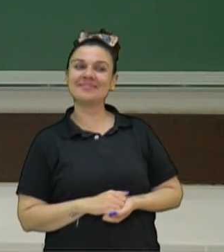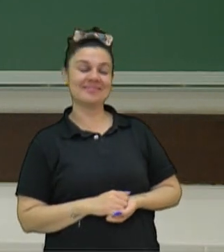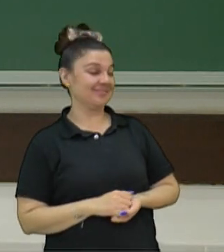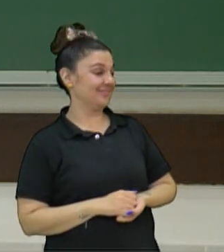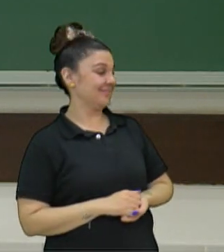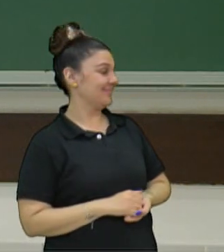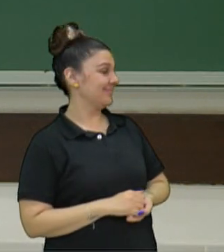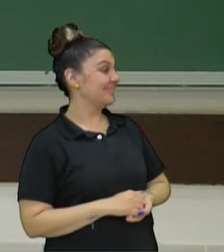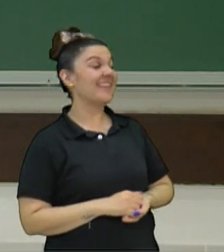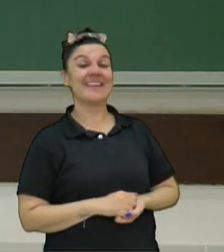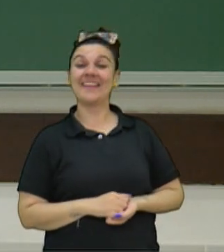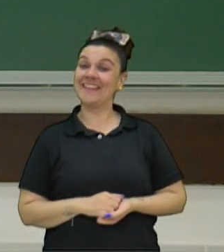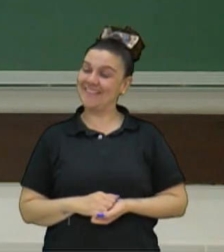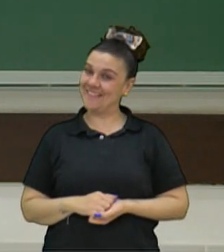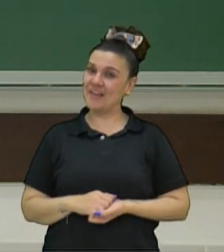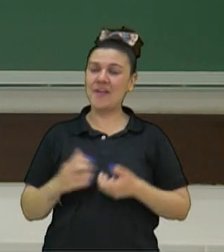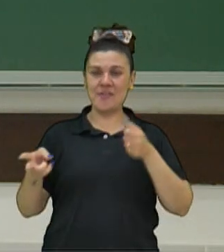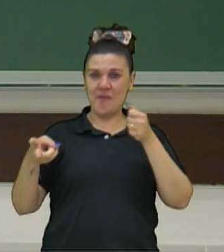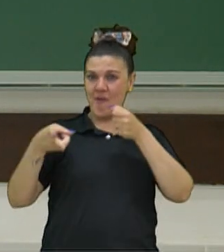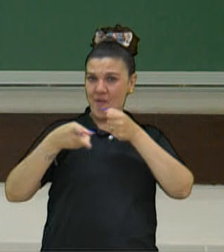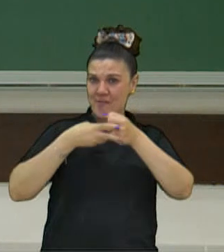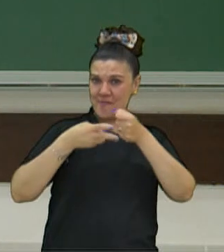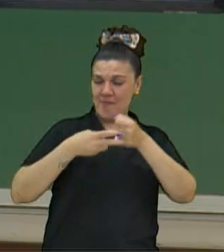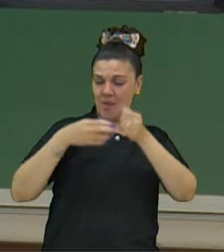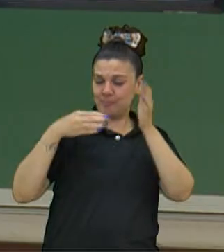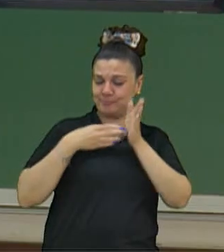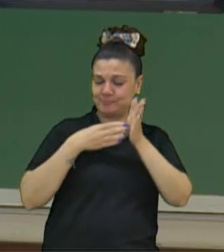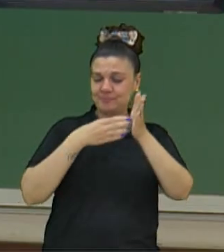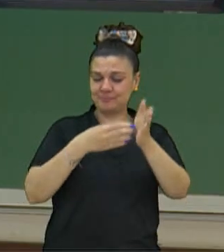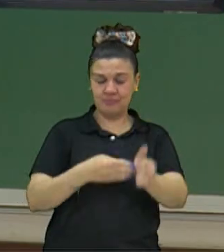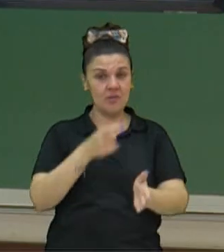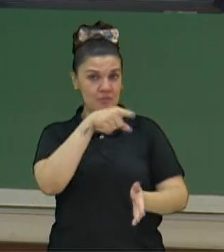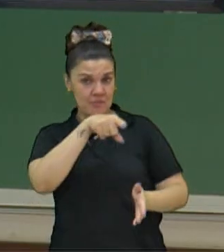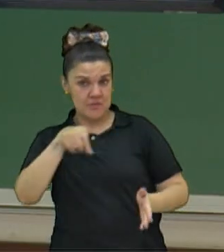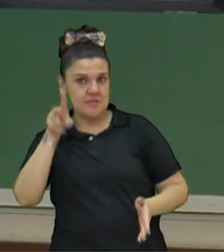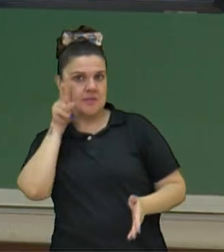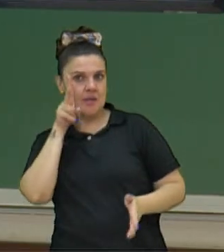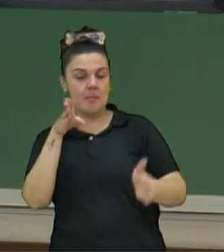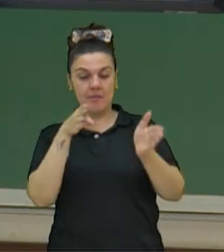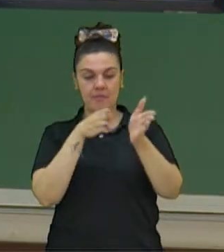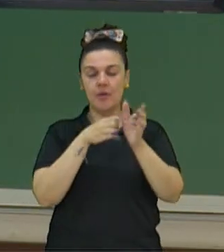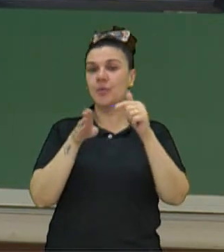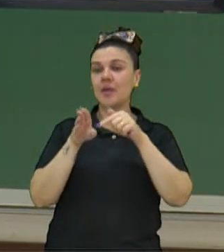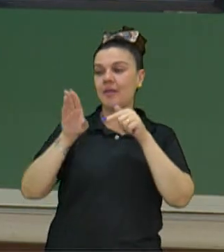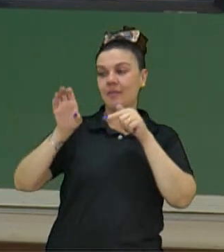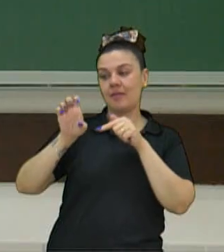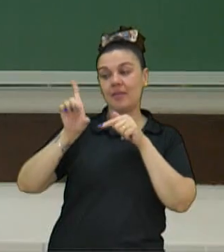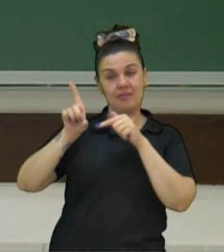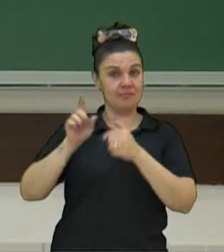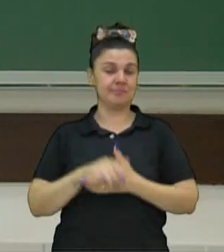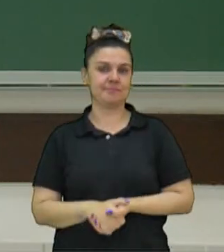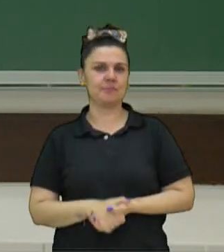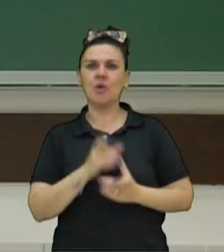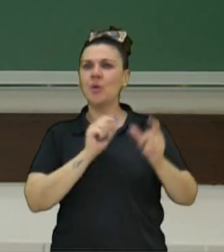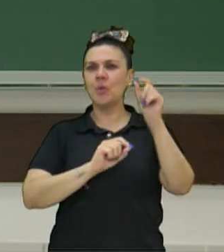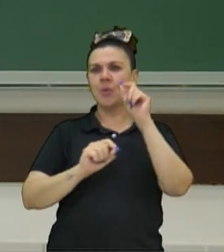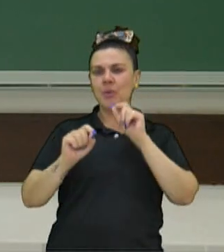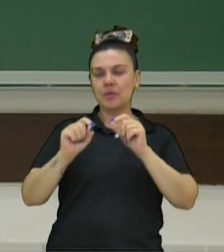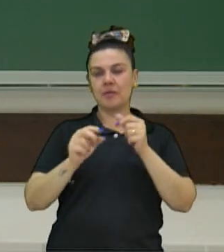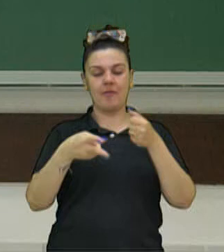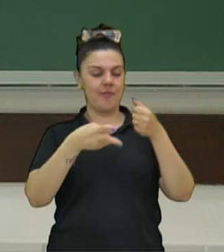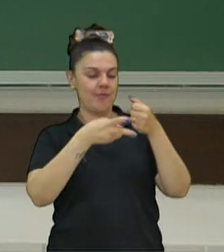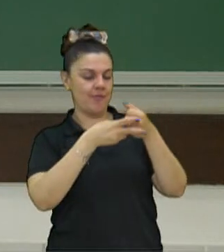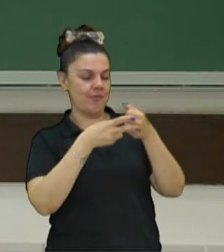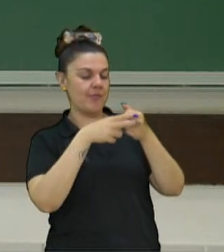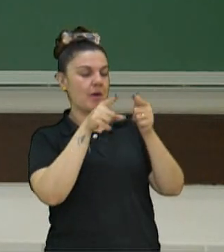Vamos lá, então? Ok. Verbos regulares, lembram? Aqueles que terminam com ED, né? O que, que eu faço? Pego o